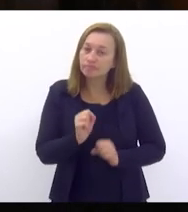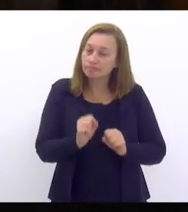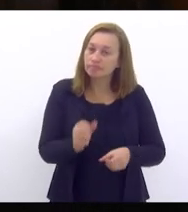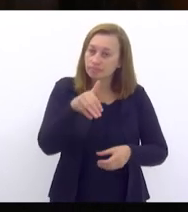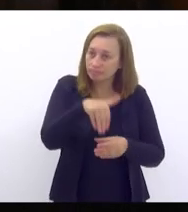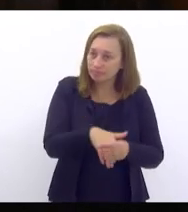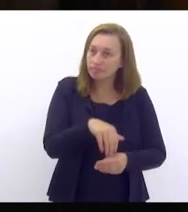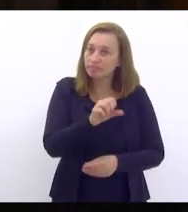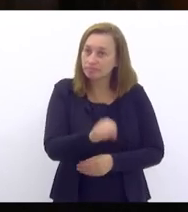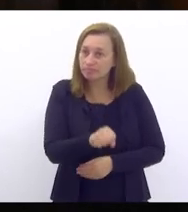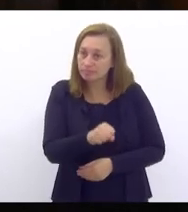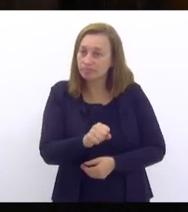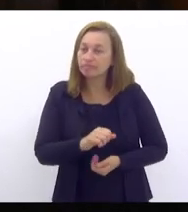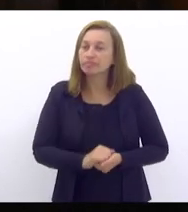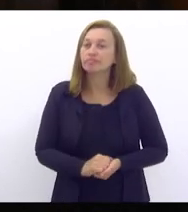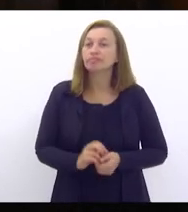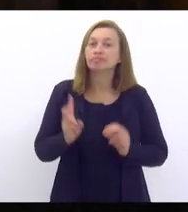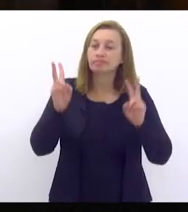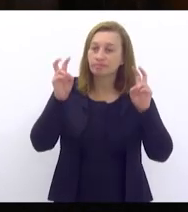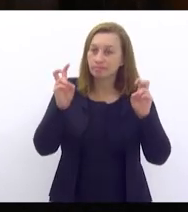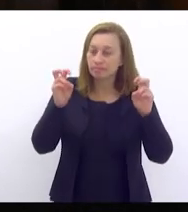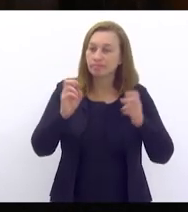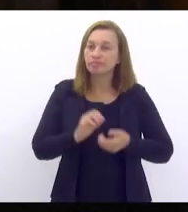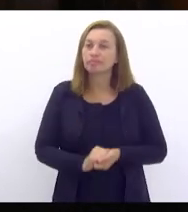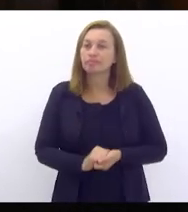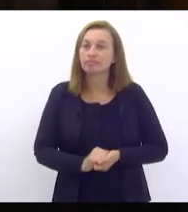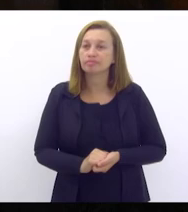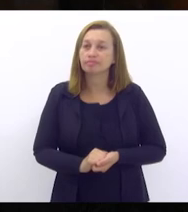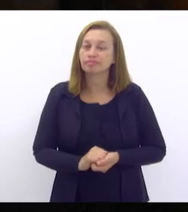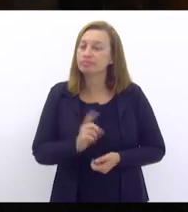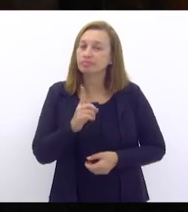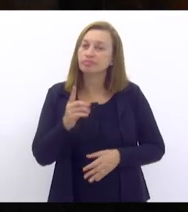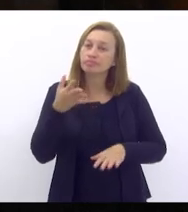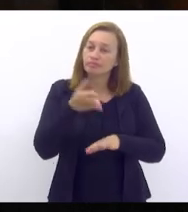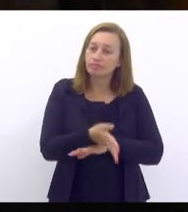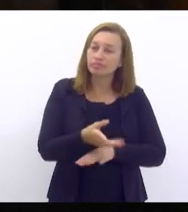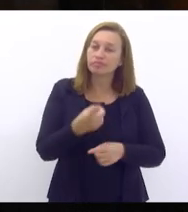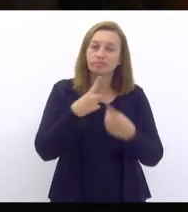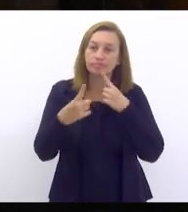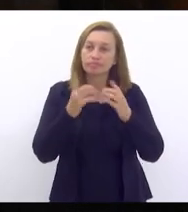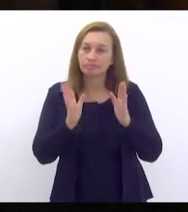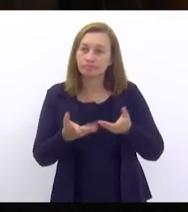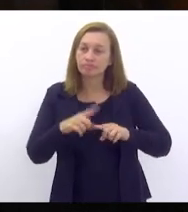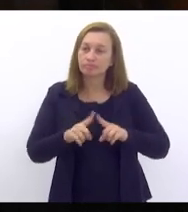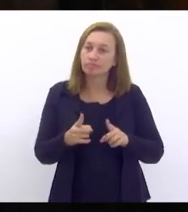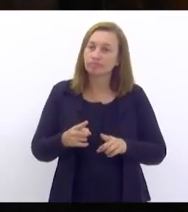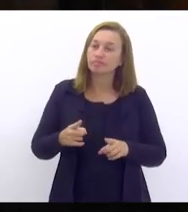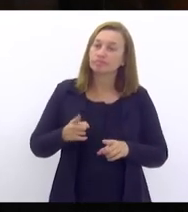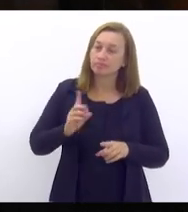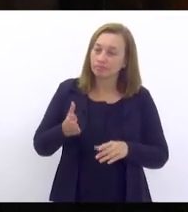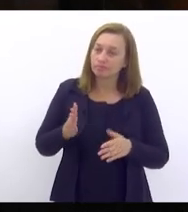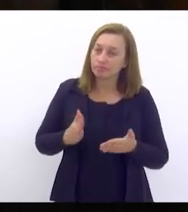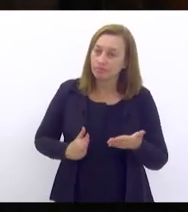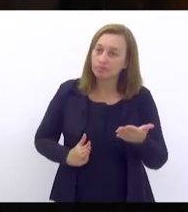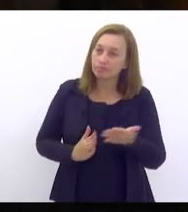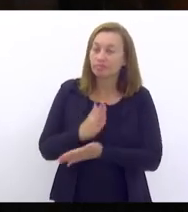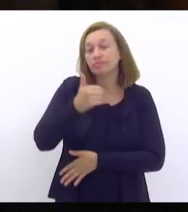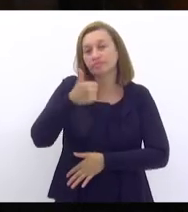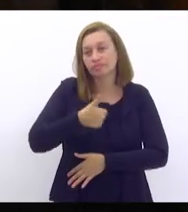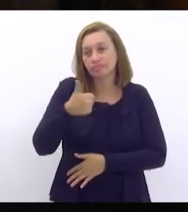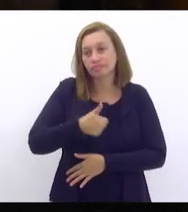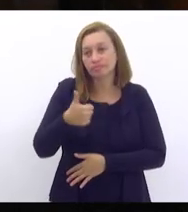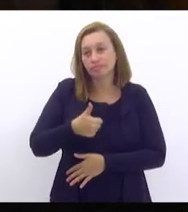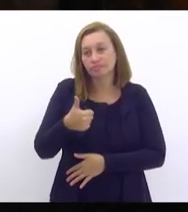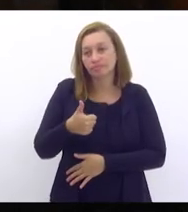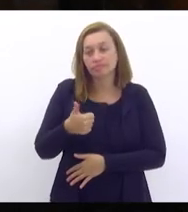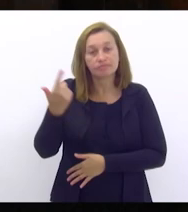votar favorável essa matéria, para que ela não só entre em discussão hoje, mas já passe logo em primeira, e a